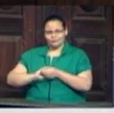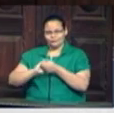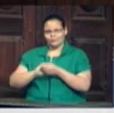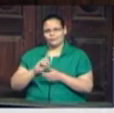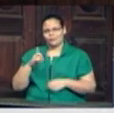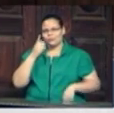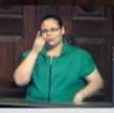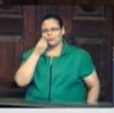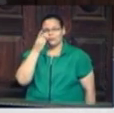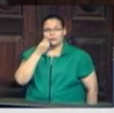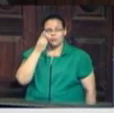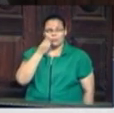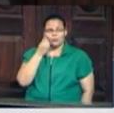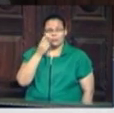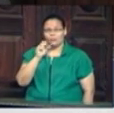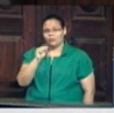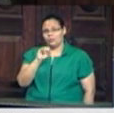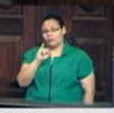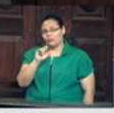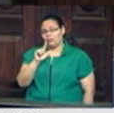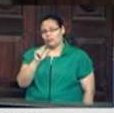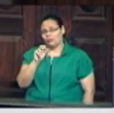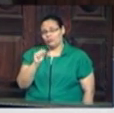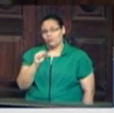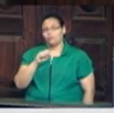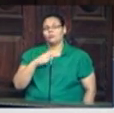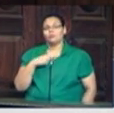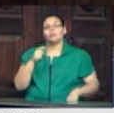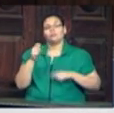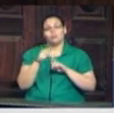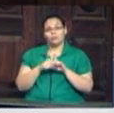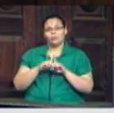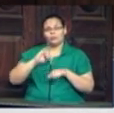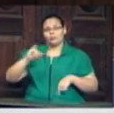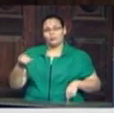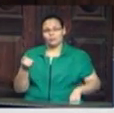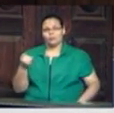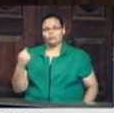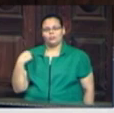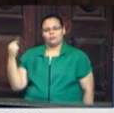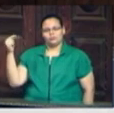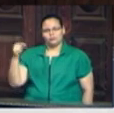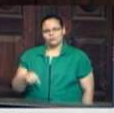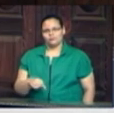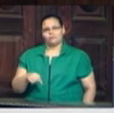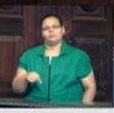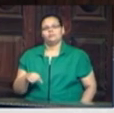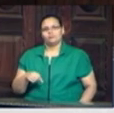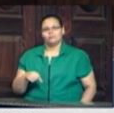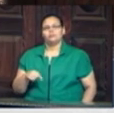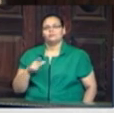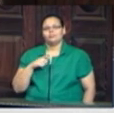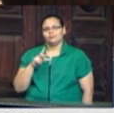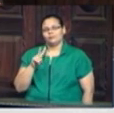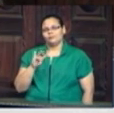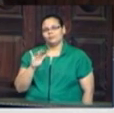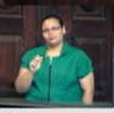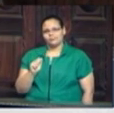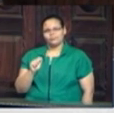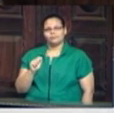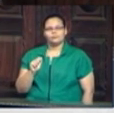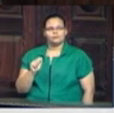deputado Silas Bento, que em janeiro estará aqui ocupando a vaga